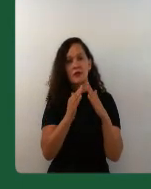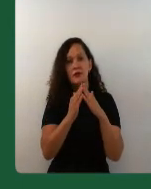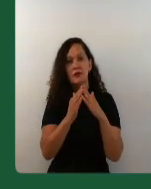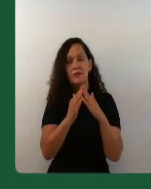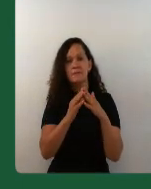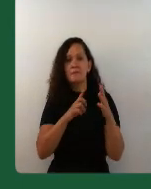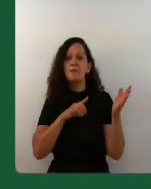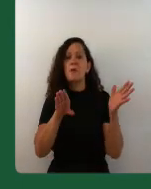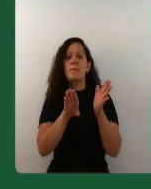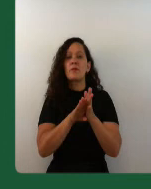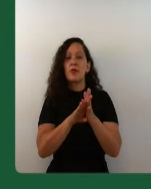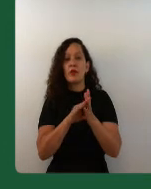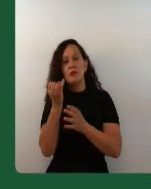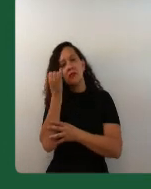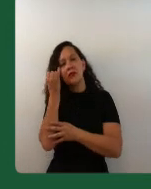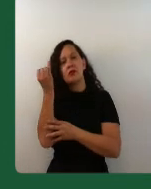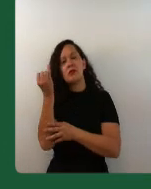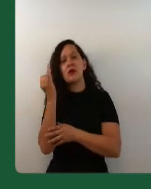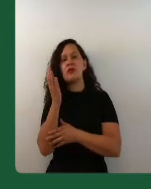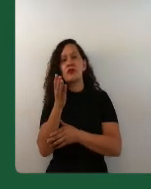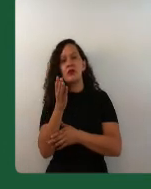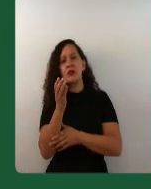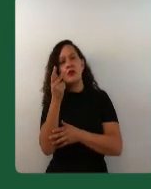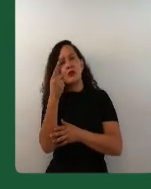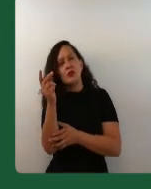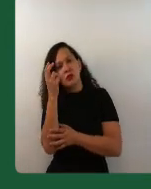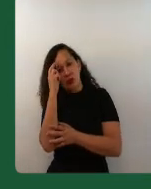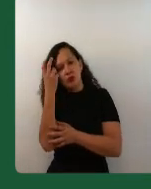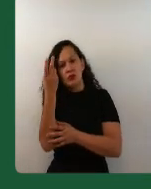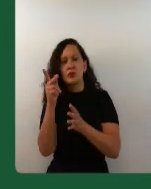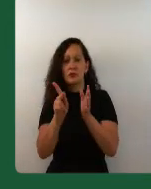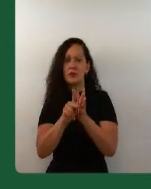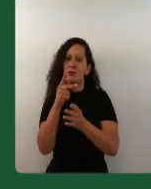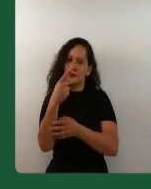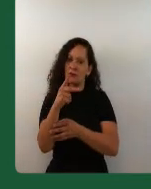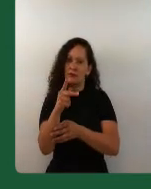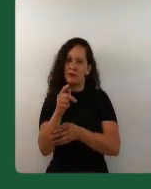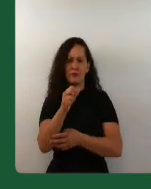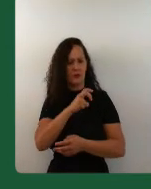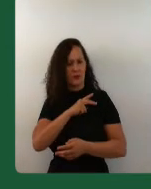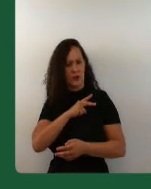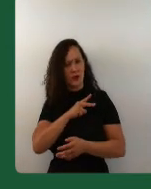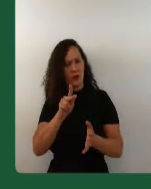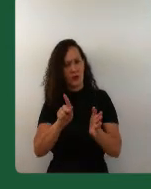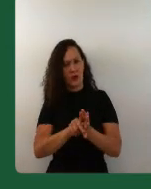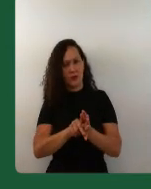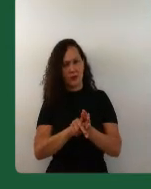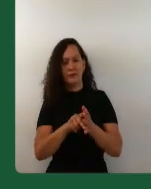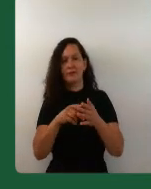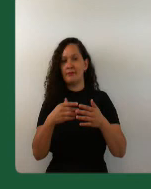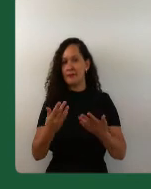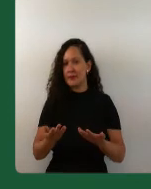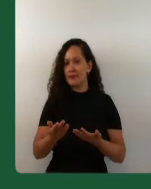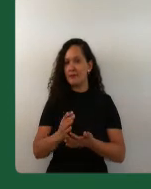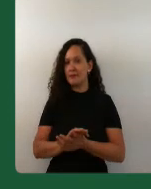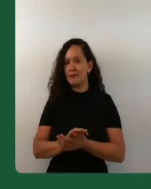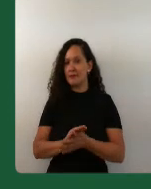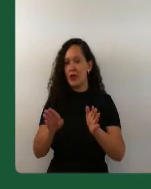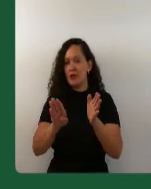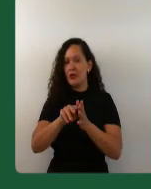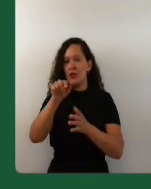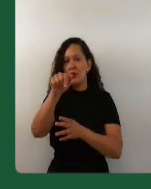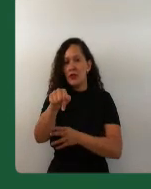com uma ideia, né, com a sua cultura particularizada, e aí de lá eles vêm para cá,